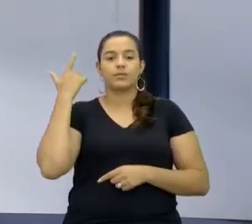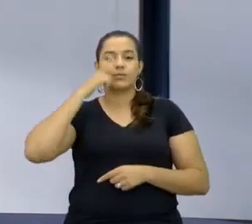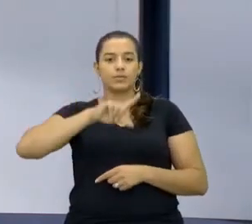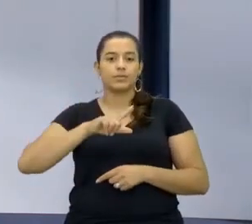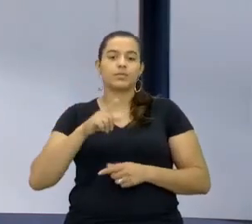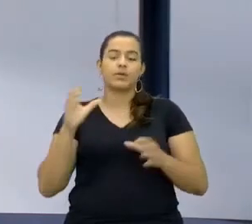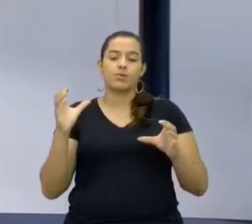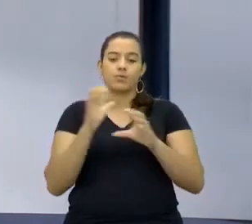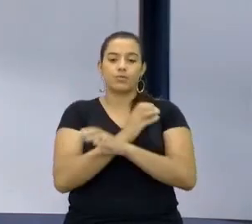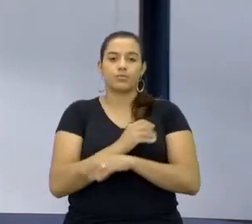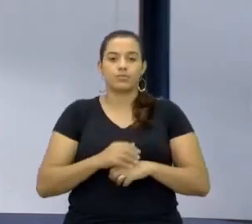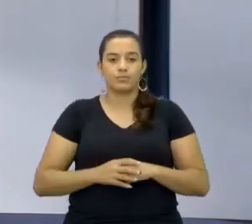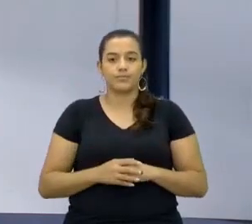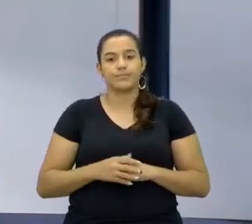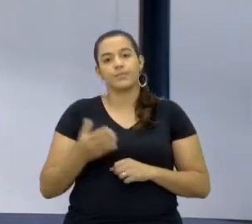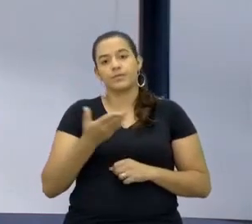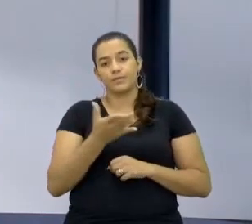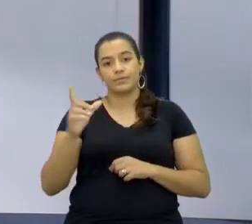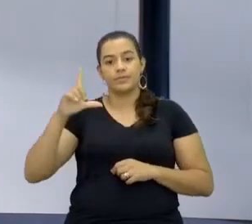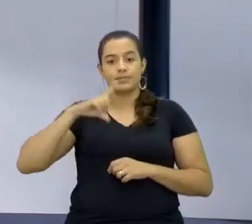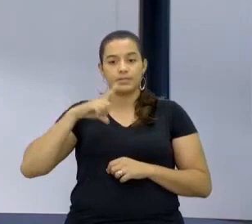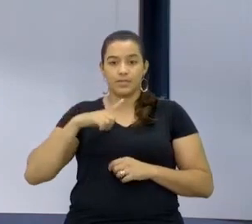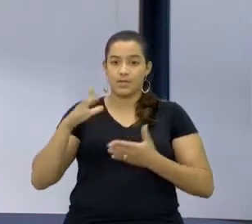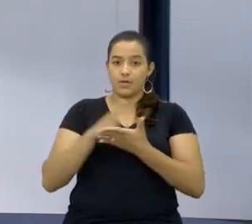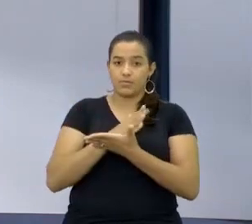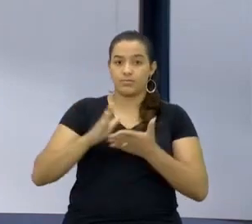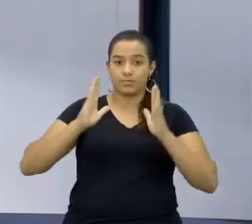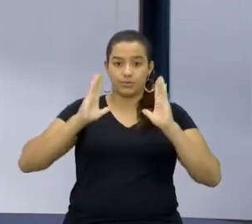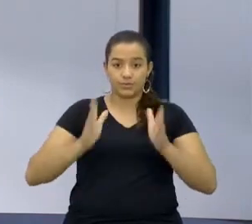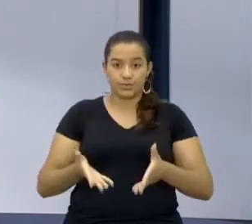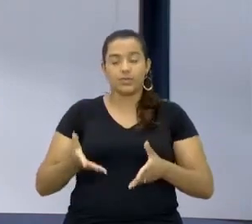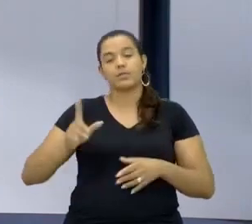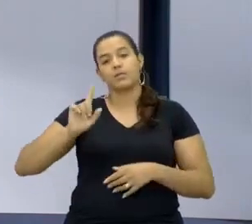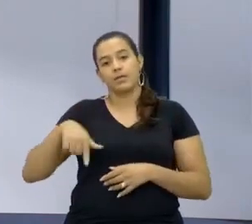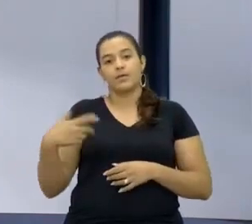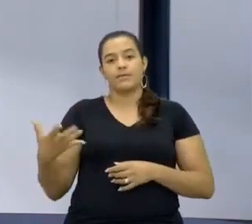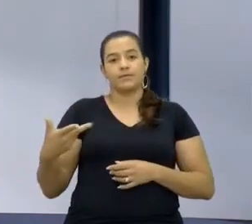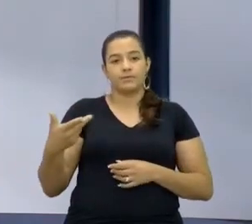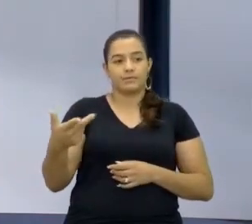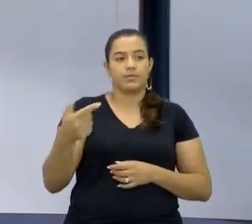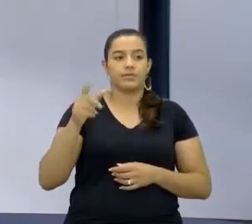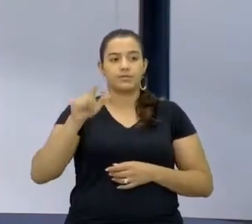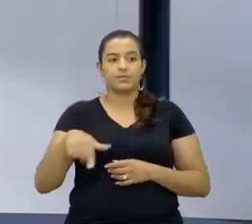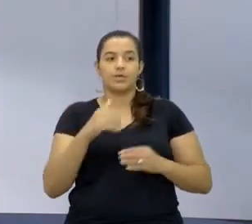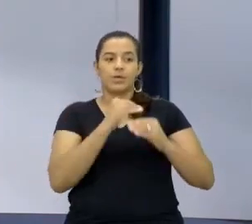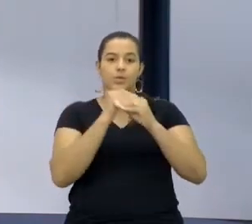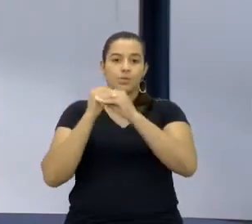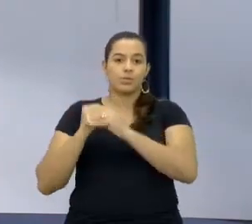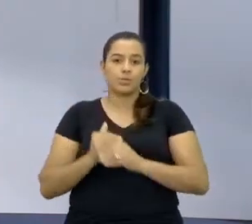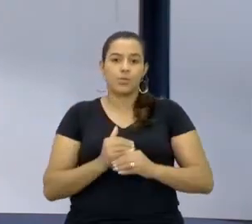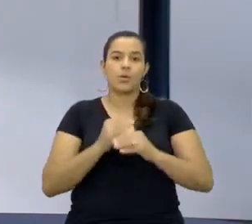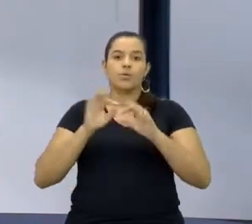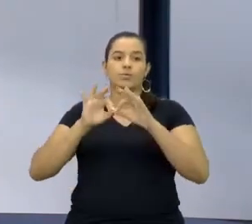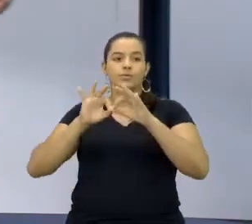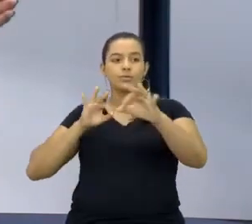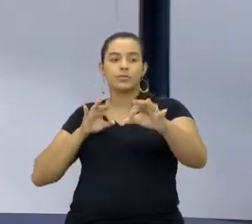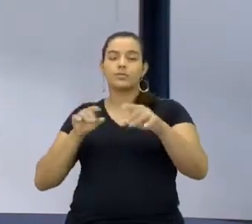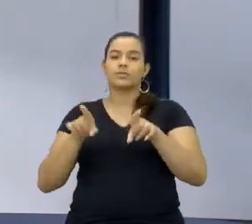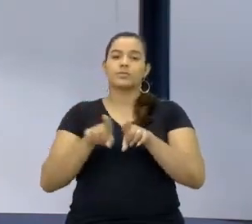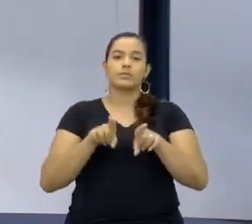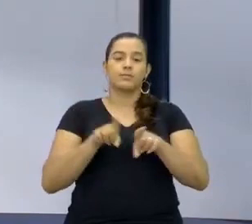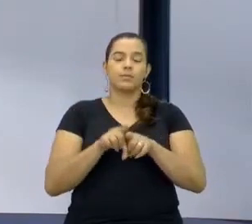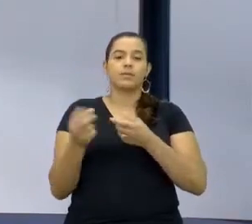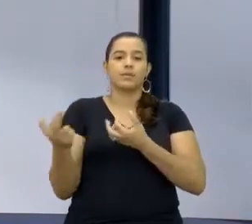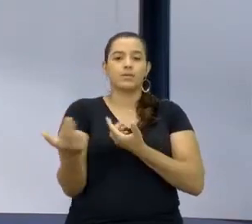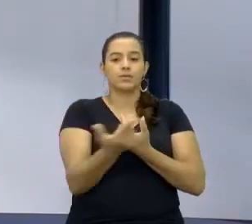algumas conclusões. Embora vocês já tenham algumas, né? Por exemplo, que a velocidade é sempre igual, que as distâncias, né? Para distâncias